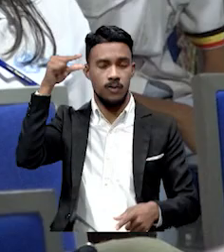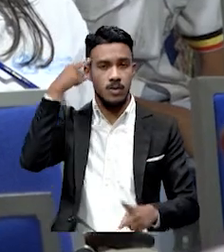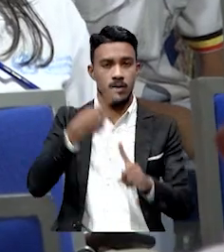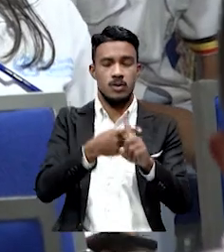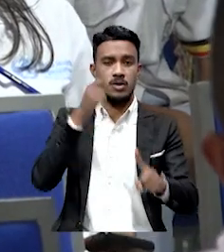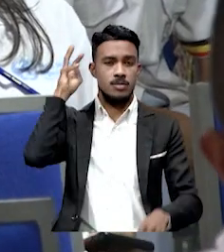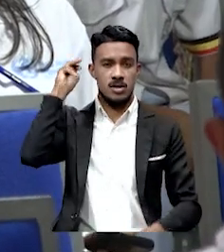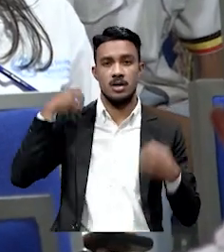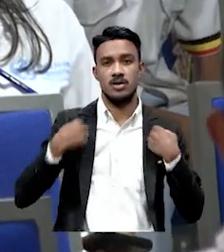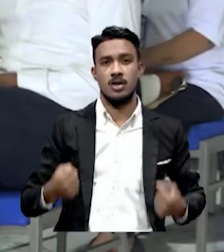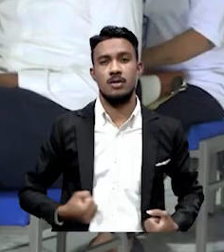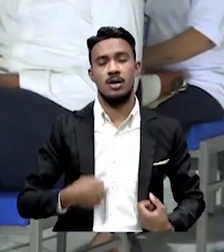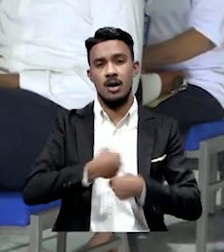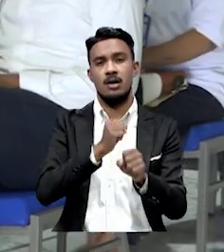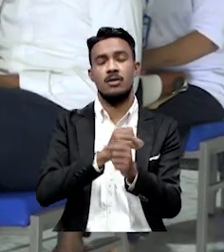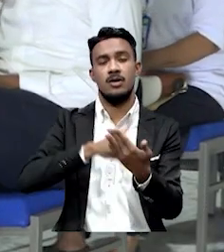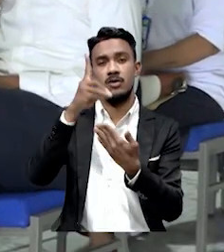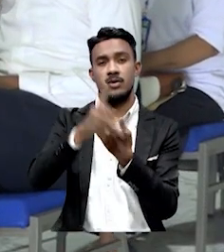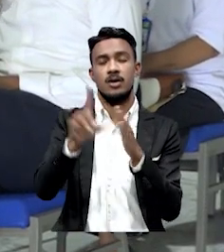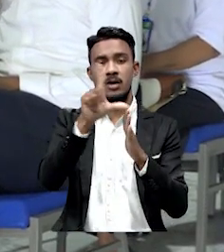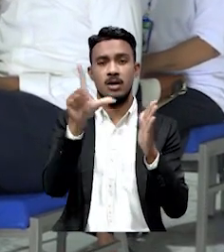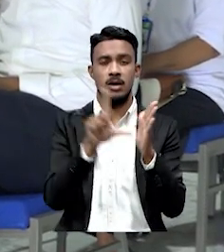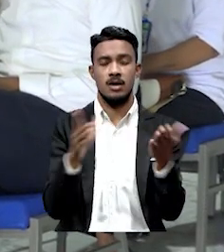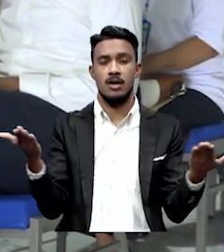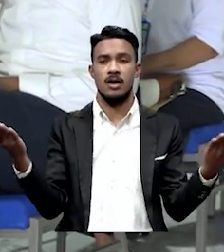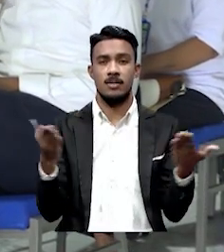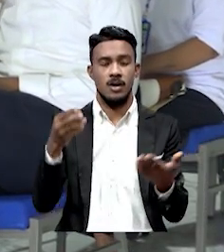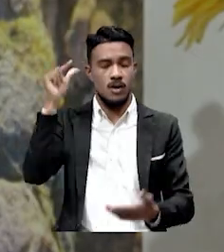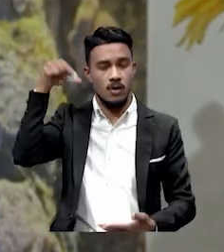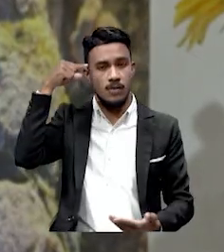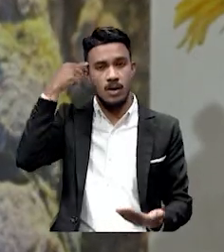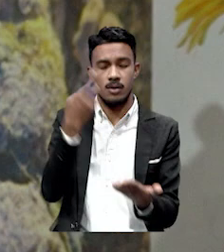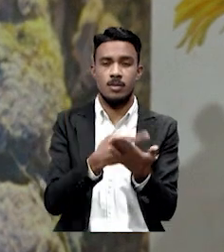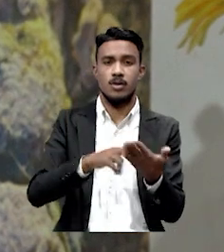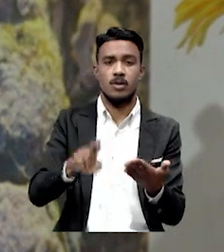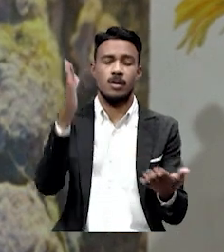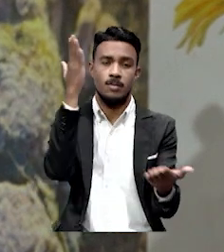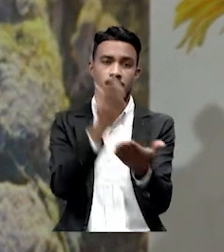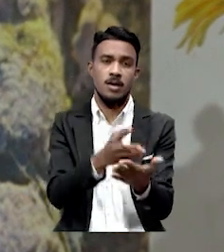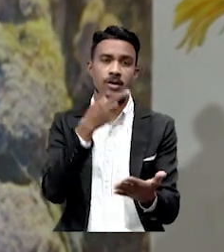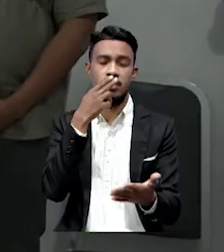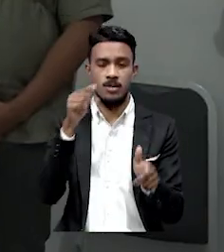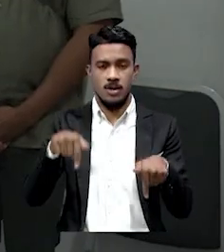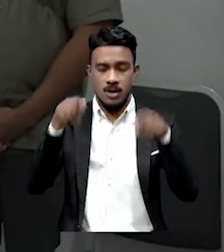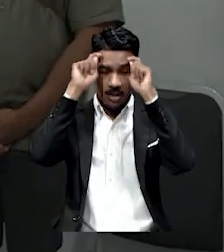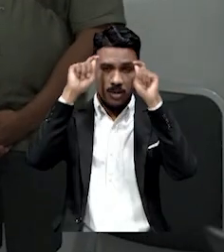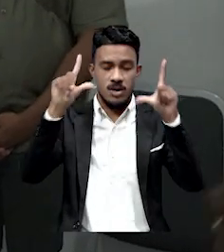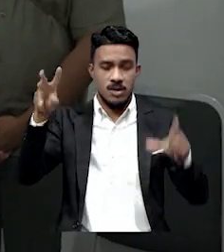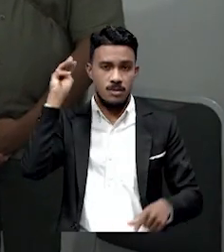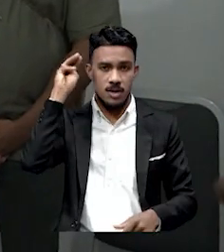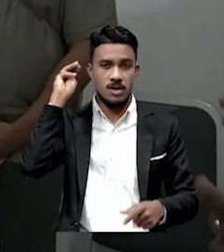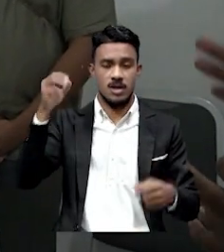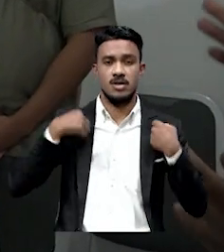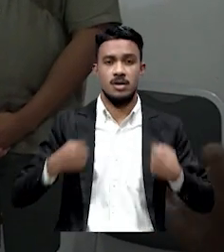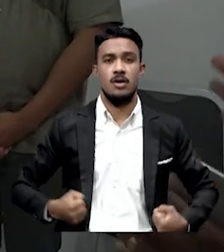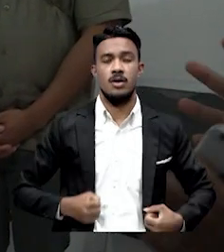se desenvolve le hirak nebe governo aprova ona hodi bele hapara consumo tabaco e a Timor-Leste. Ministro Saúde Odete Maria